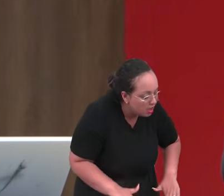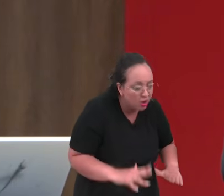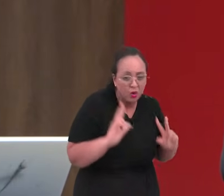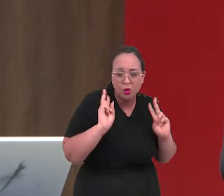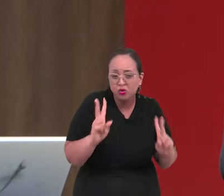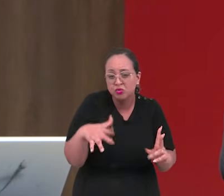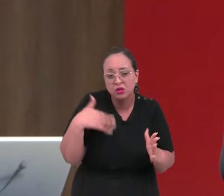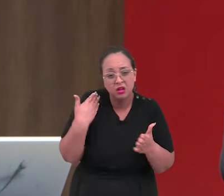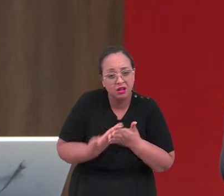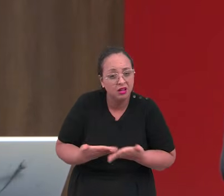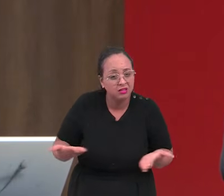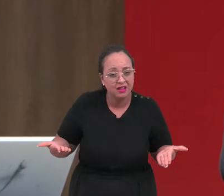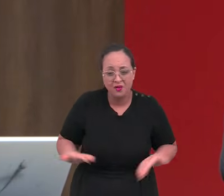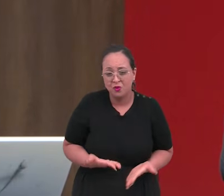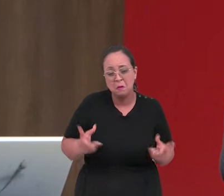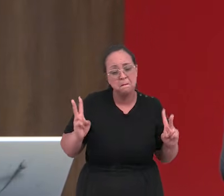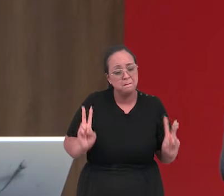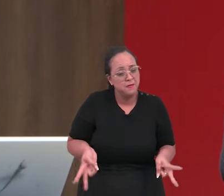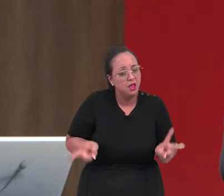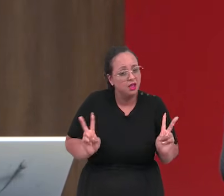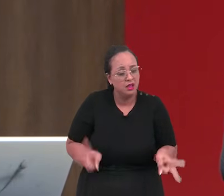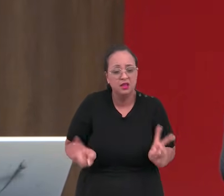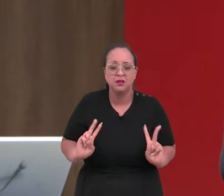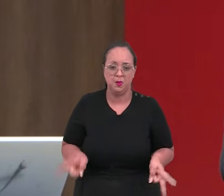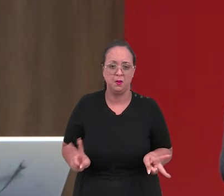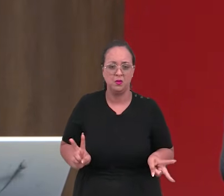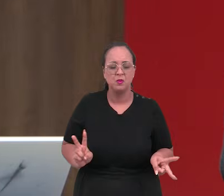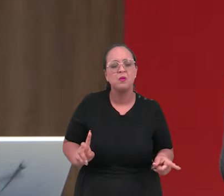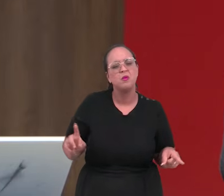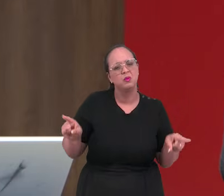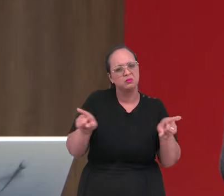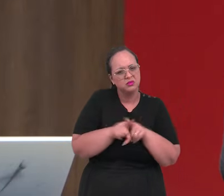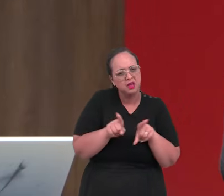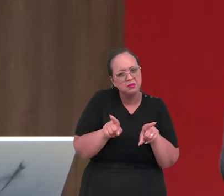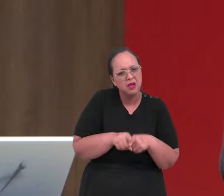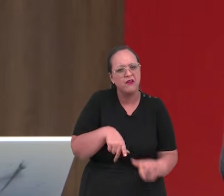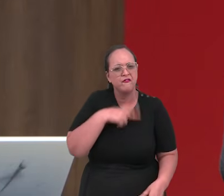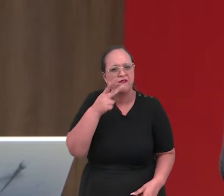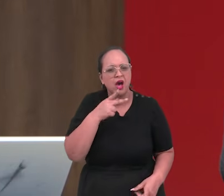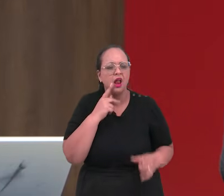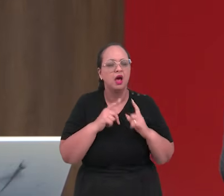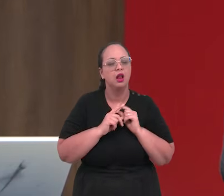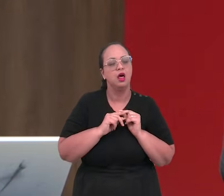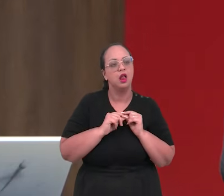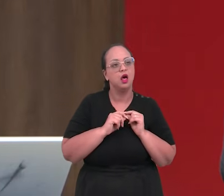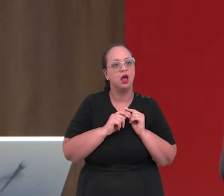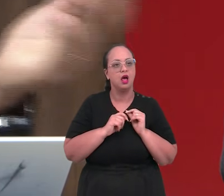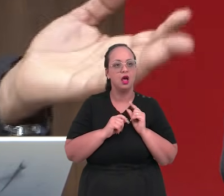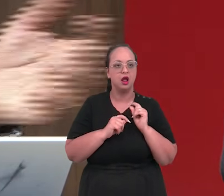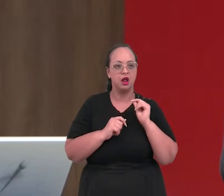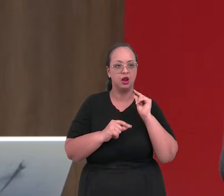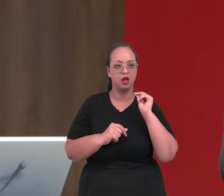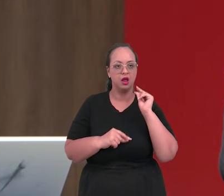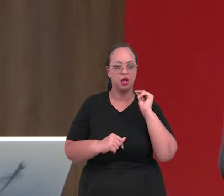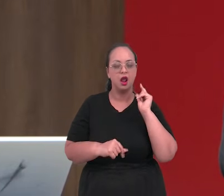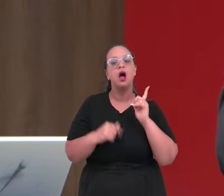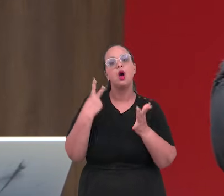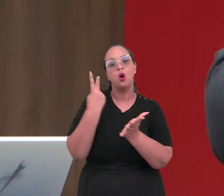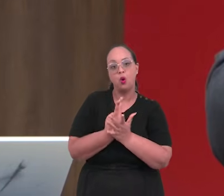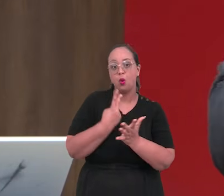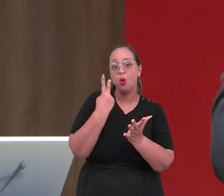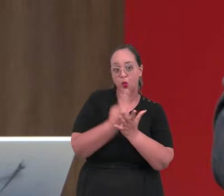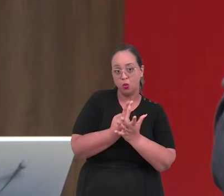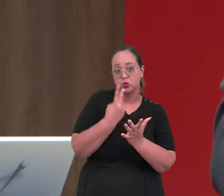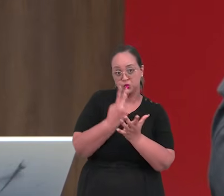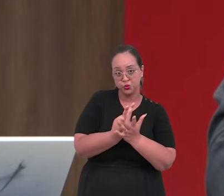do mesmo jeito, né? A questão da validade dos sacramentos, da tradição oral, esse negócio tudo que eles consideravam os dogmas, né? A verdade... E uma